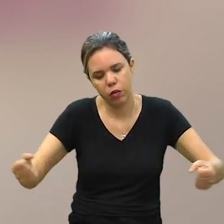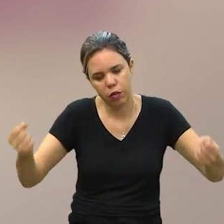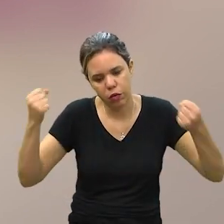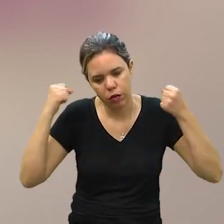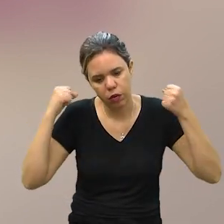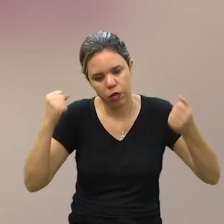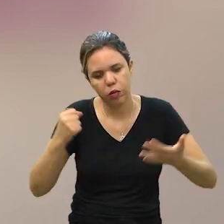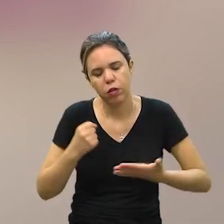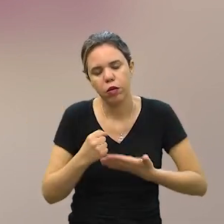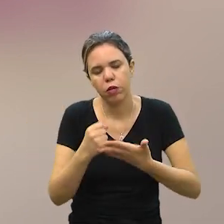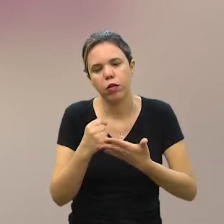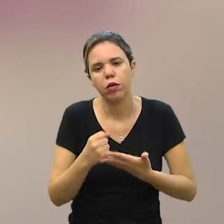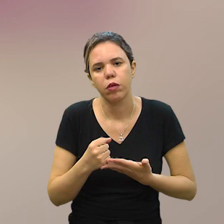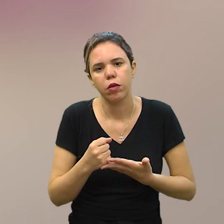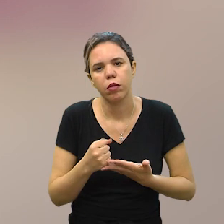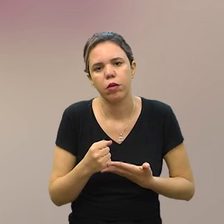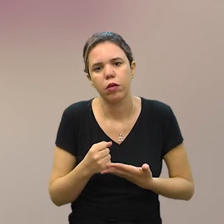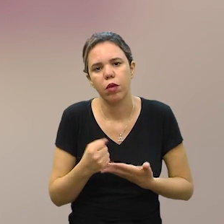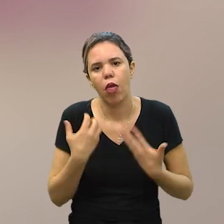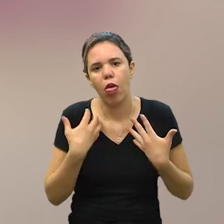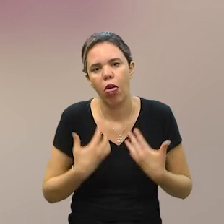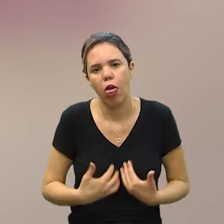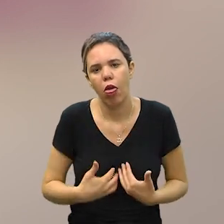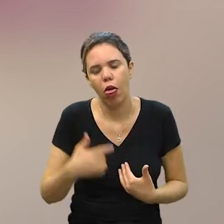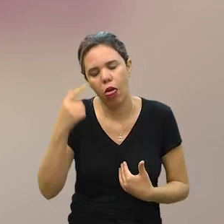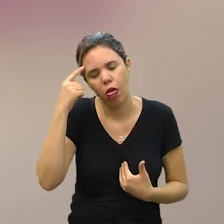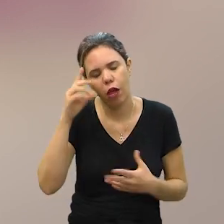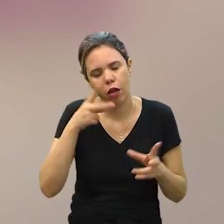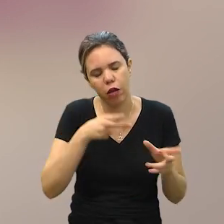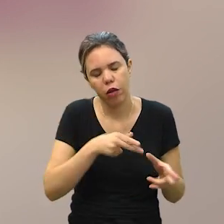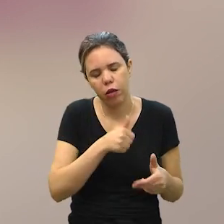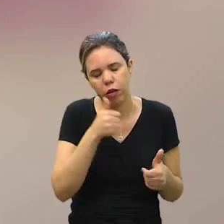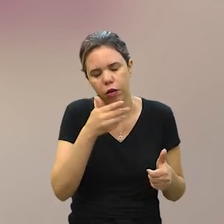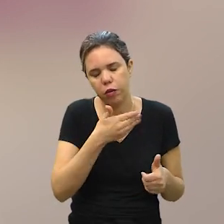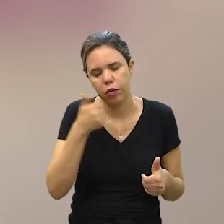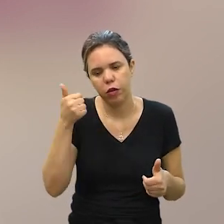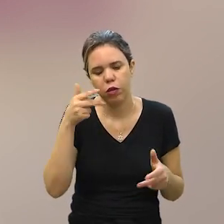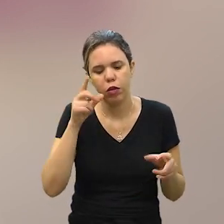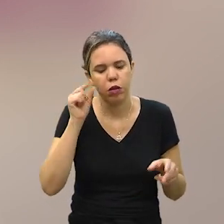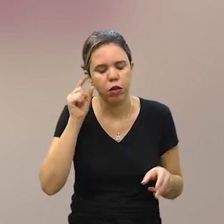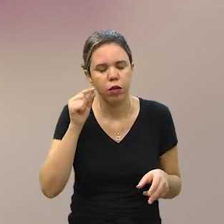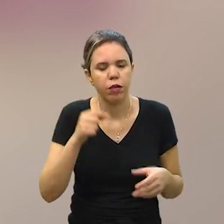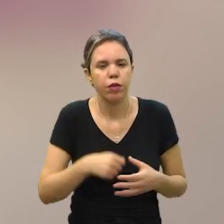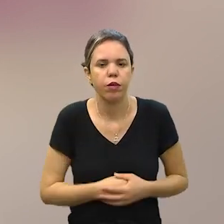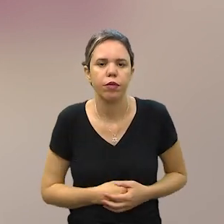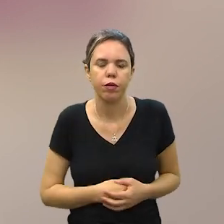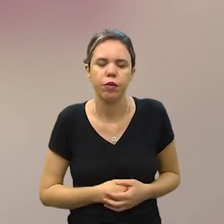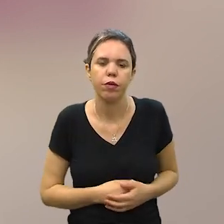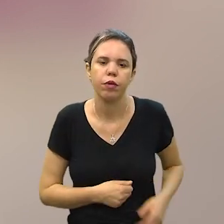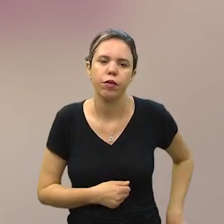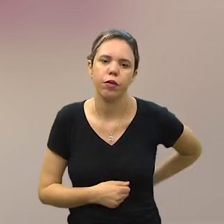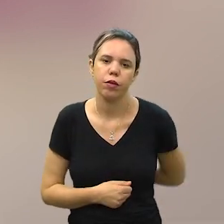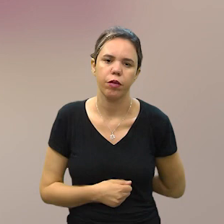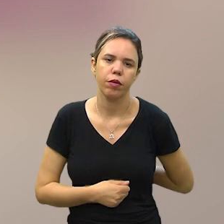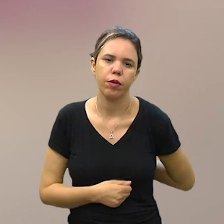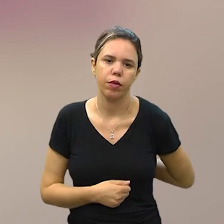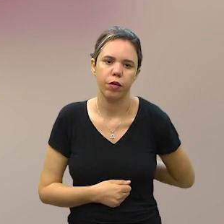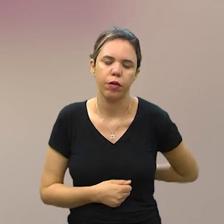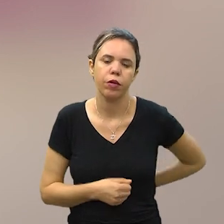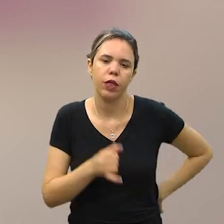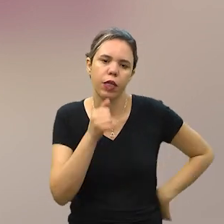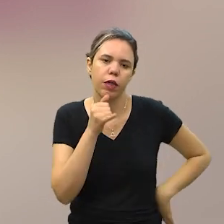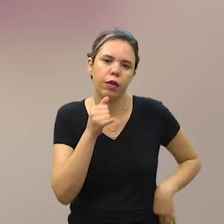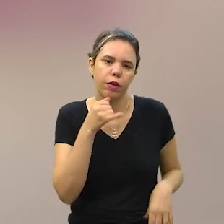um exercício físico, que vai o quê? Cansar o meu corpo e à noite eu vou ter um pouco mais de sono, né? Apesar